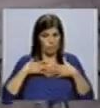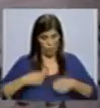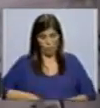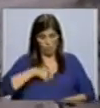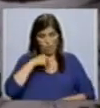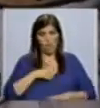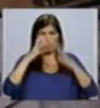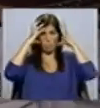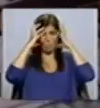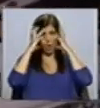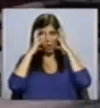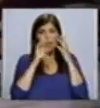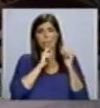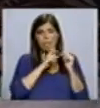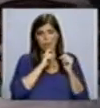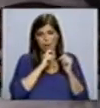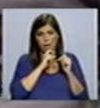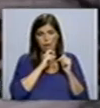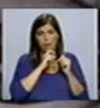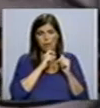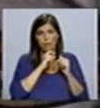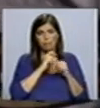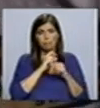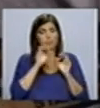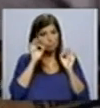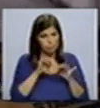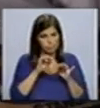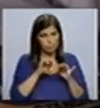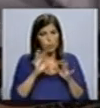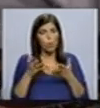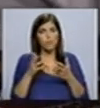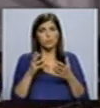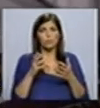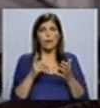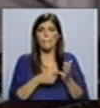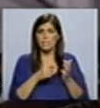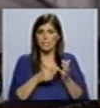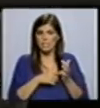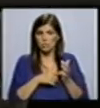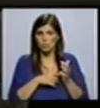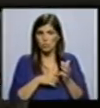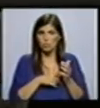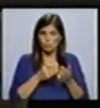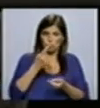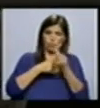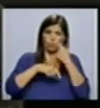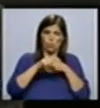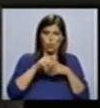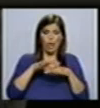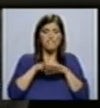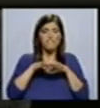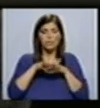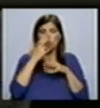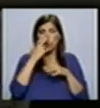resistente e que pudesse dar uma indicação inequívoca de quando é que é preciso, efetivamente, mudar o filtro do ar.